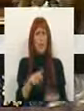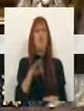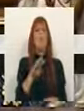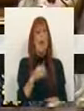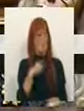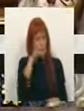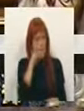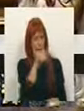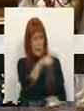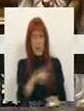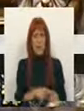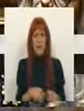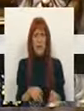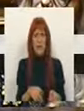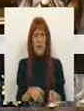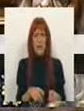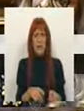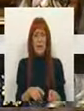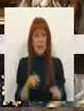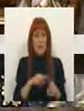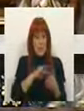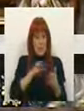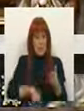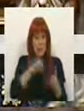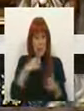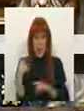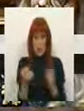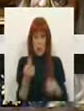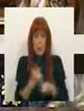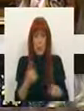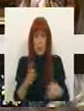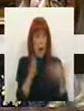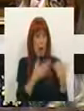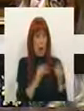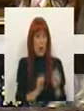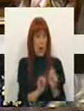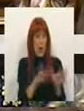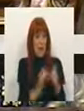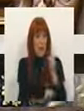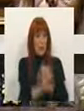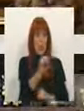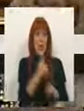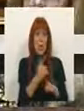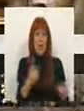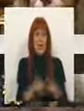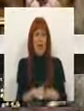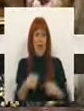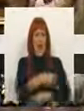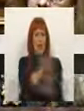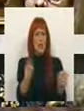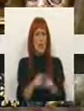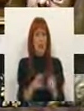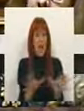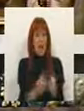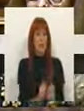Partido Socialista que se esta petição ainda não foi discutida, é por responsabilidade da sua bancada, porque ela está distribuída à